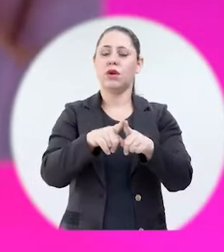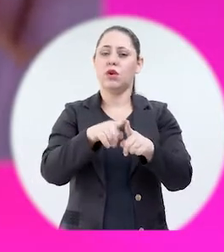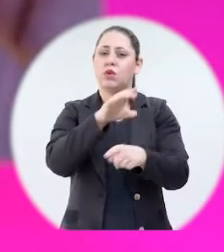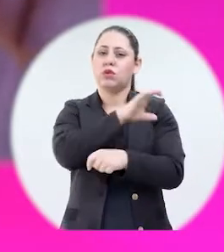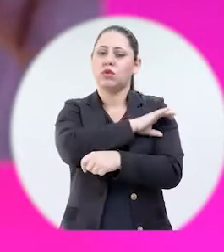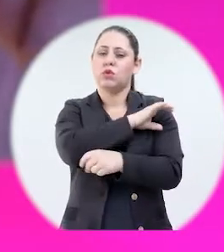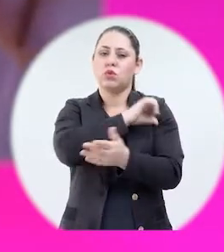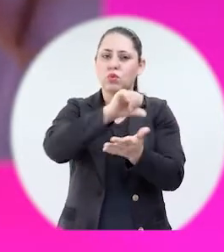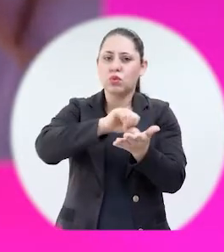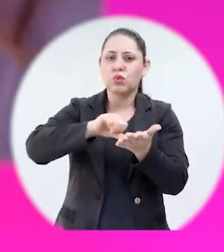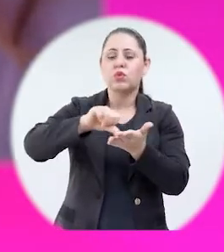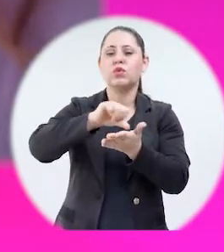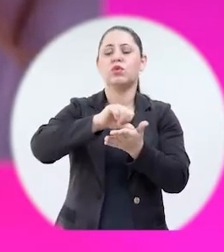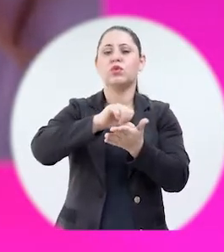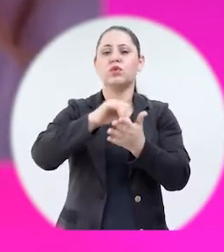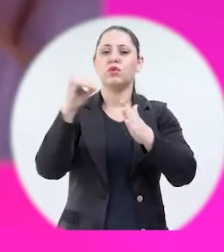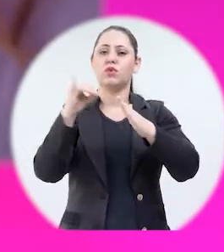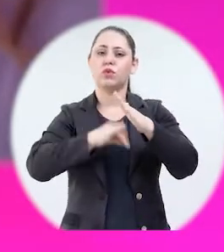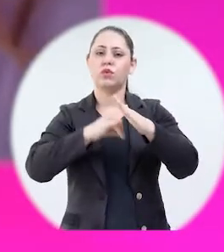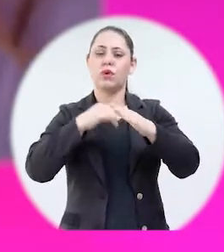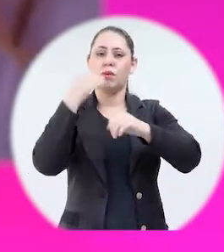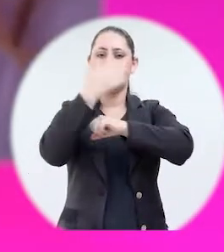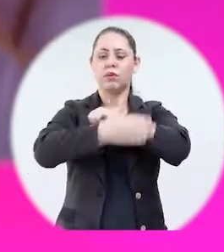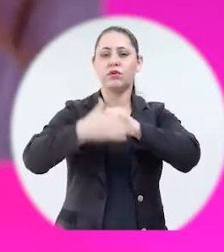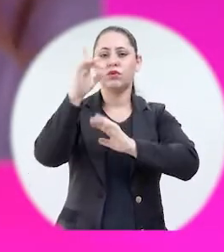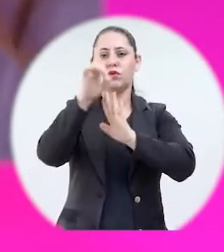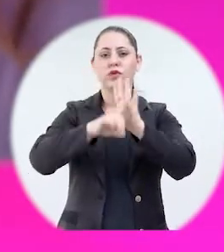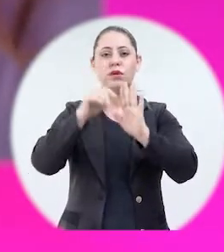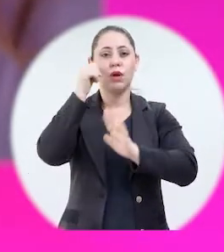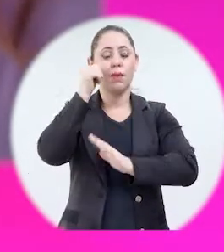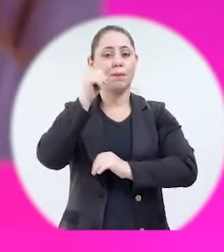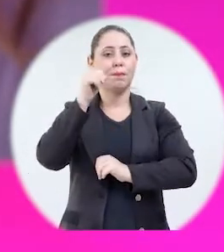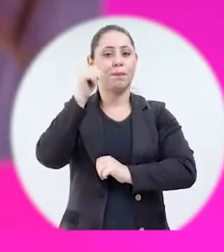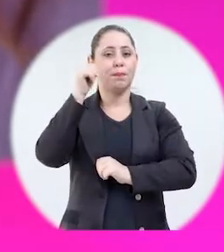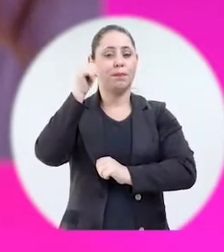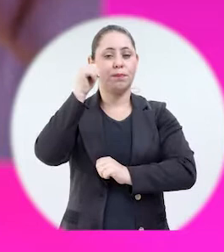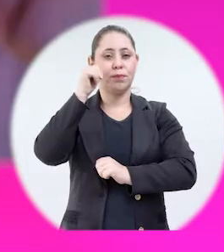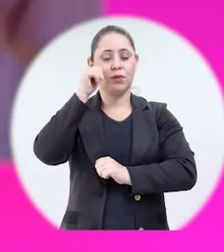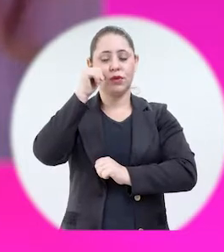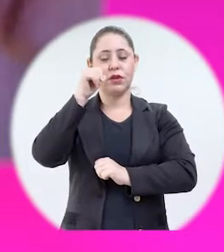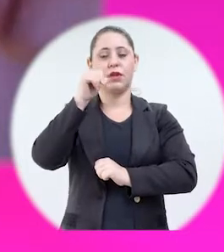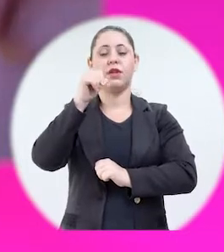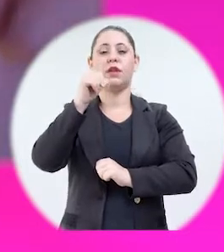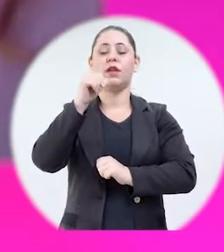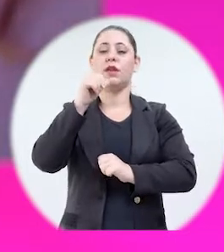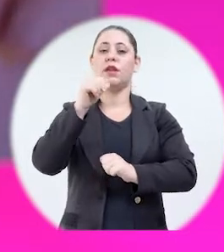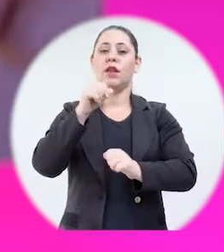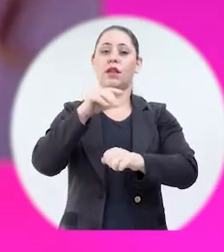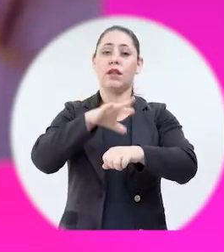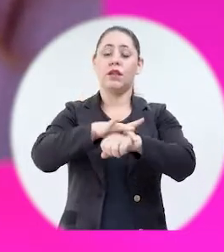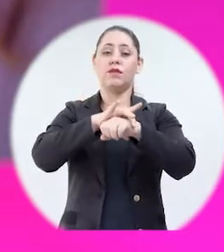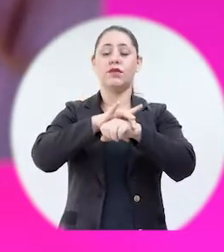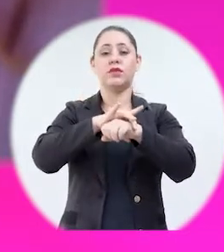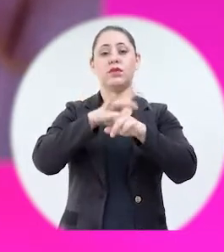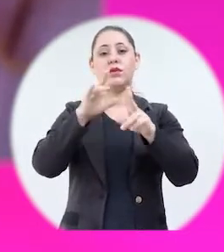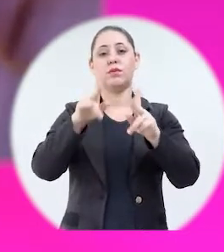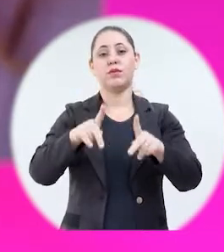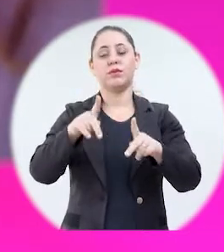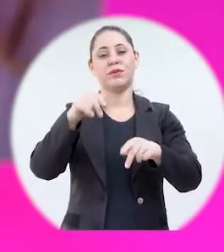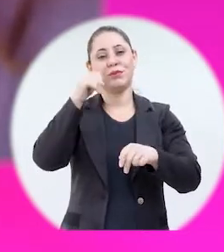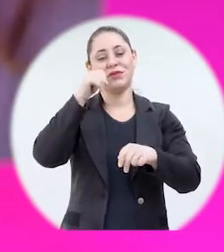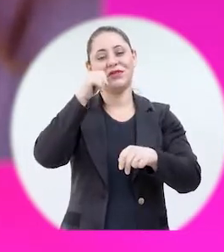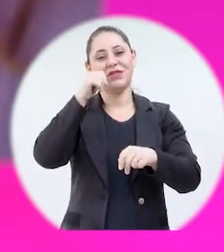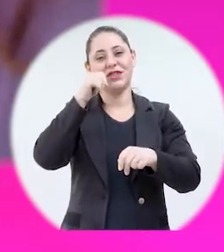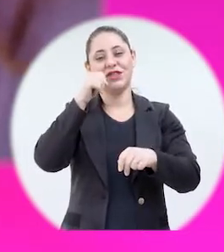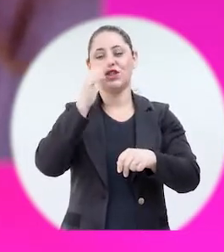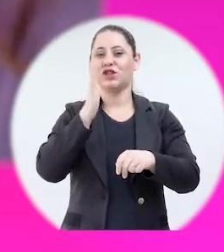Núcleo Institucional de Promoção e Defesa dos Direitos da Mulher da Defensoria Pública de Mato Grosso do Sul. Ela não é